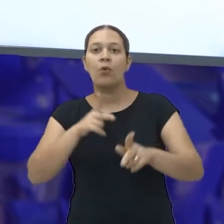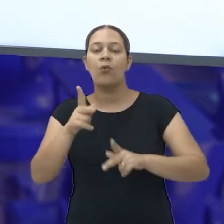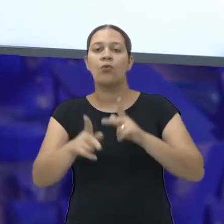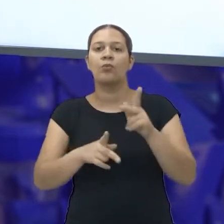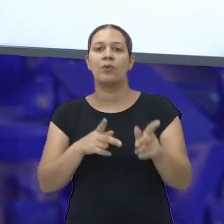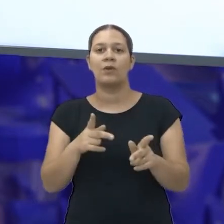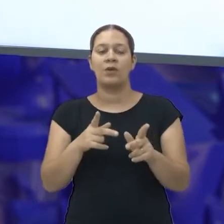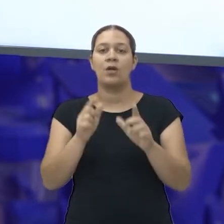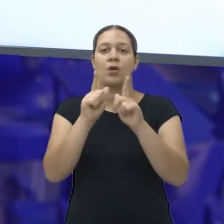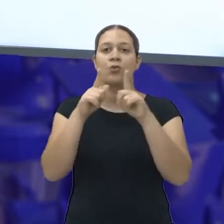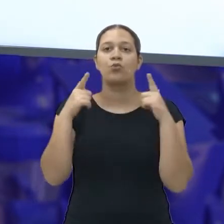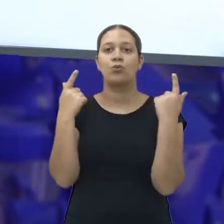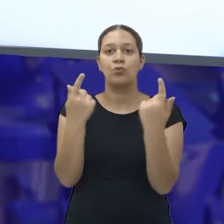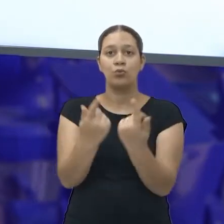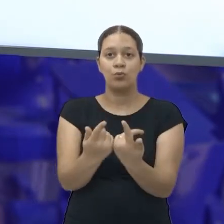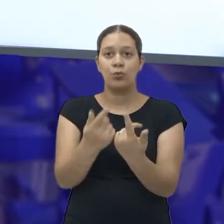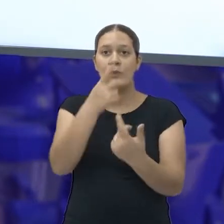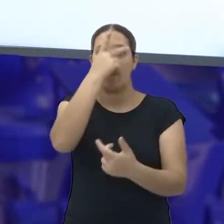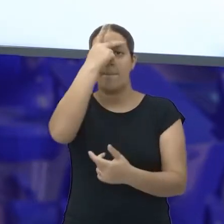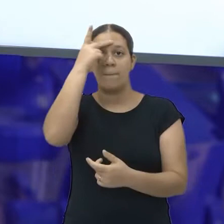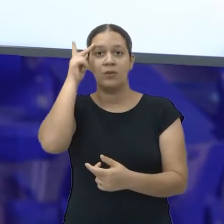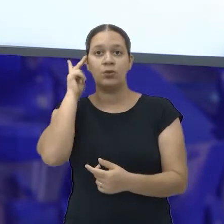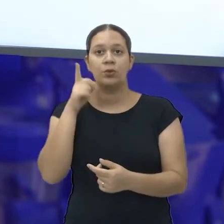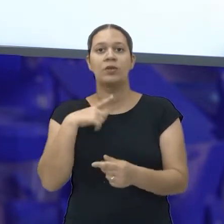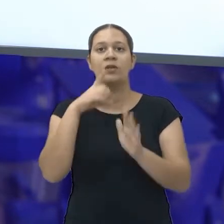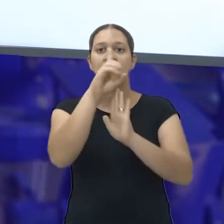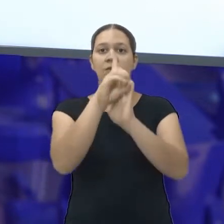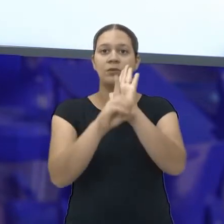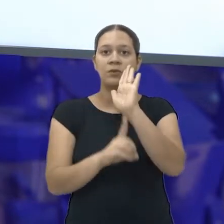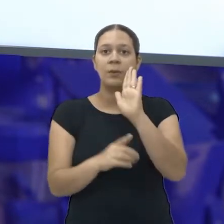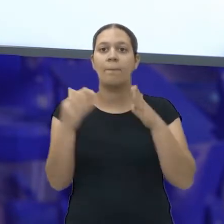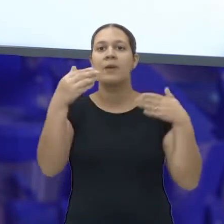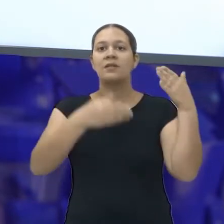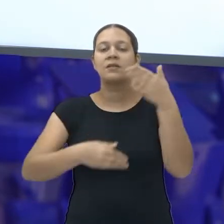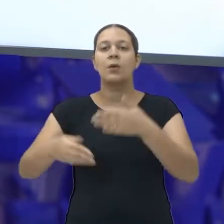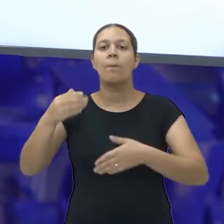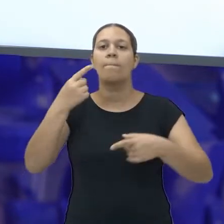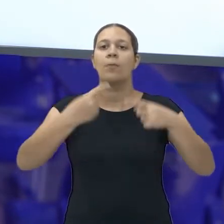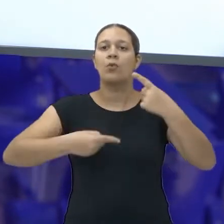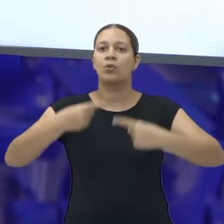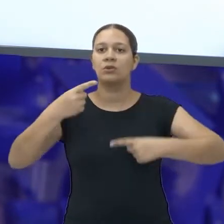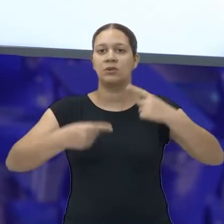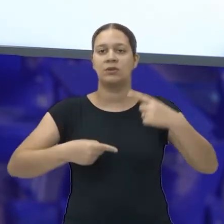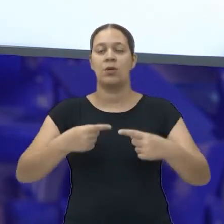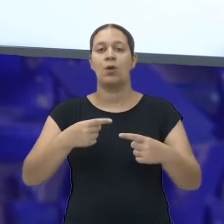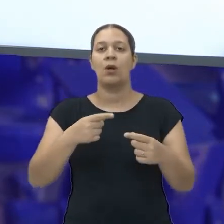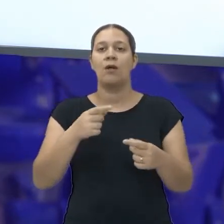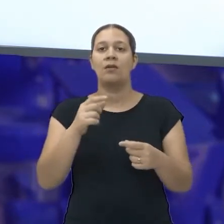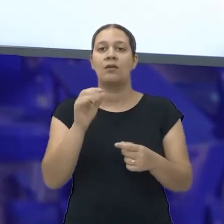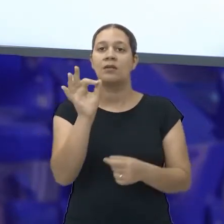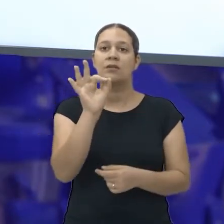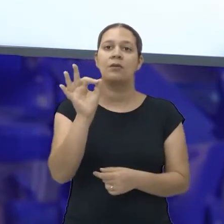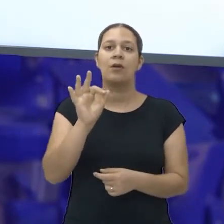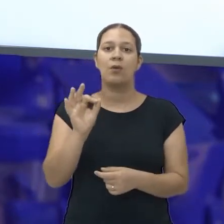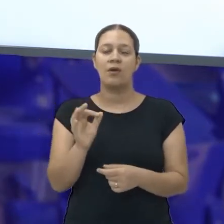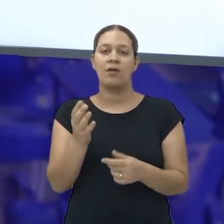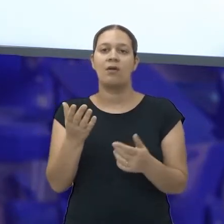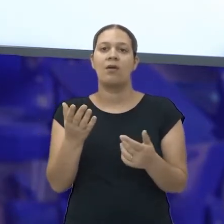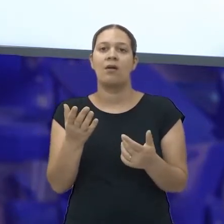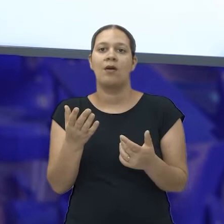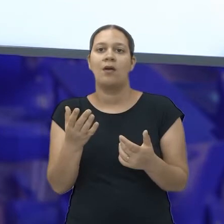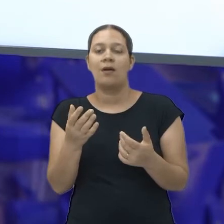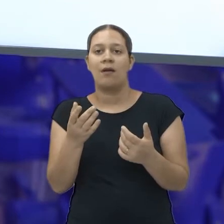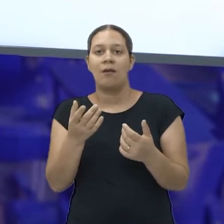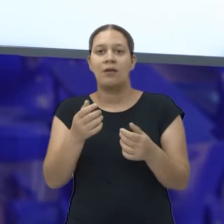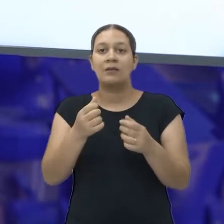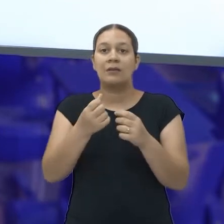um agrupado de pessoas que tinha direito de participação política. Não era uma expressão abrangente como a gente